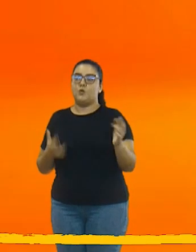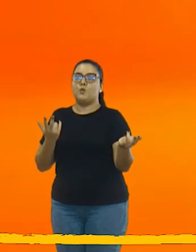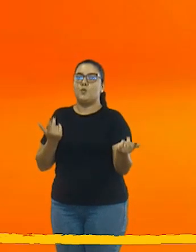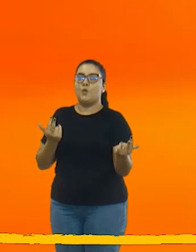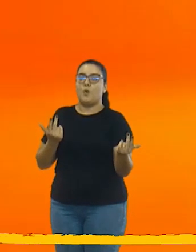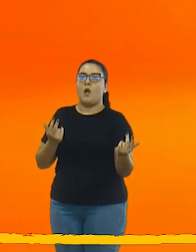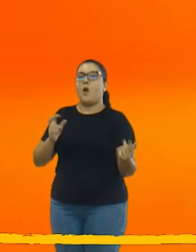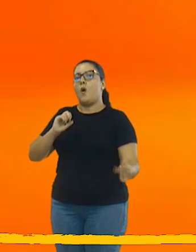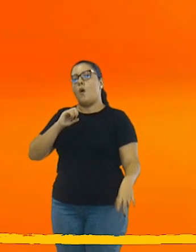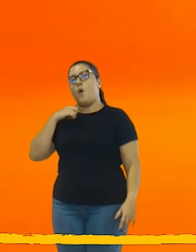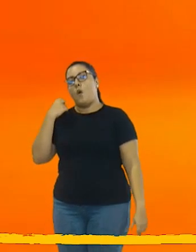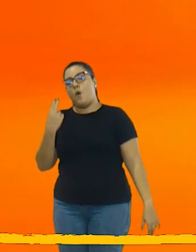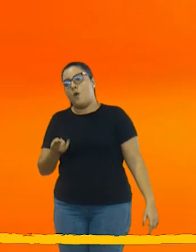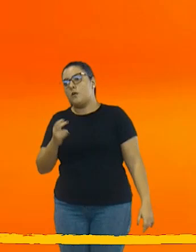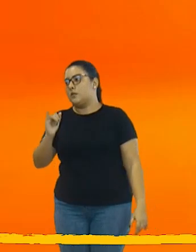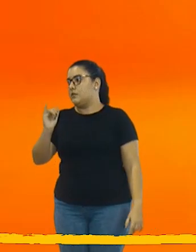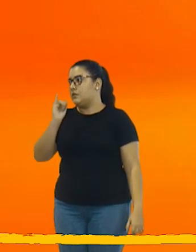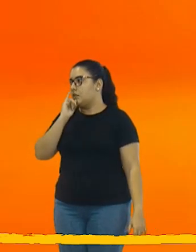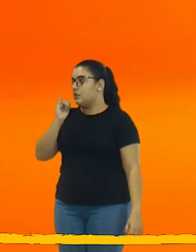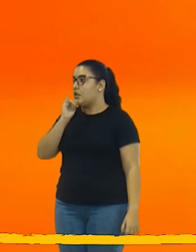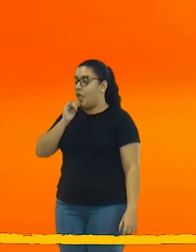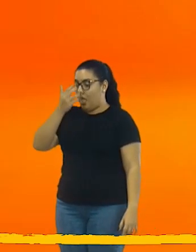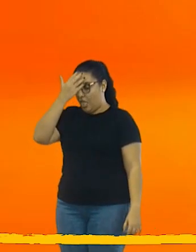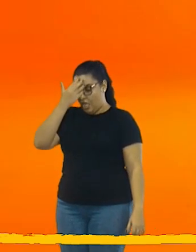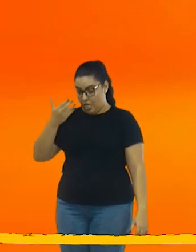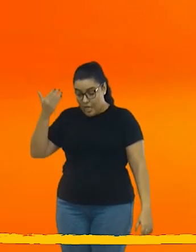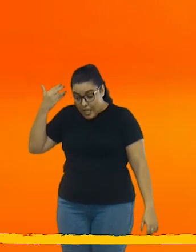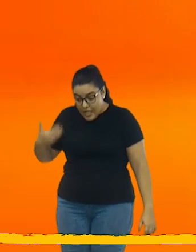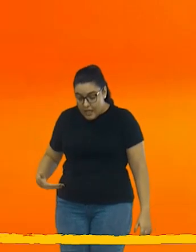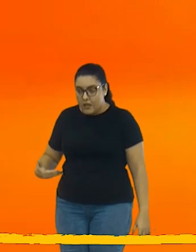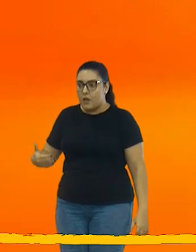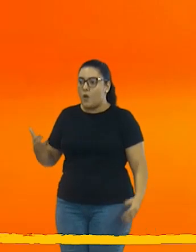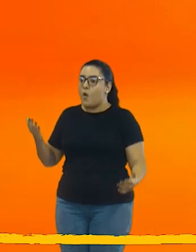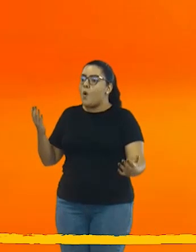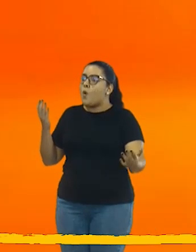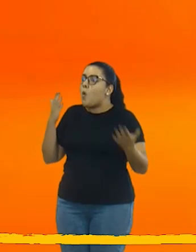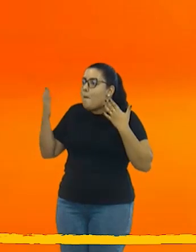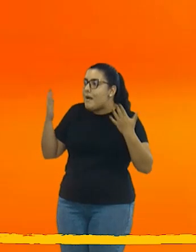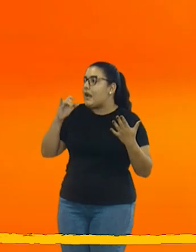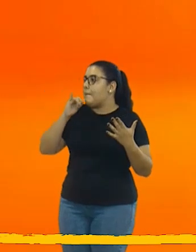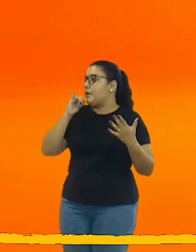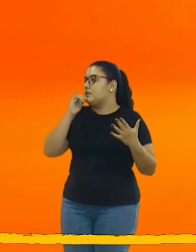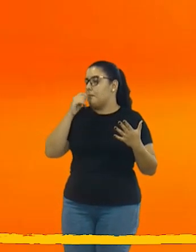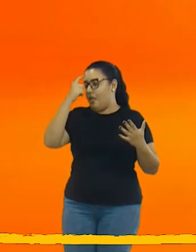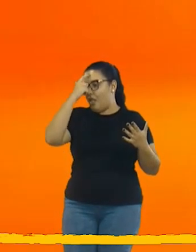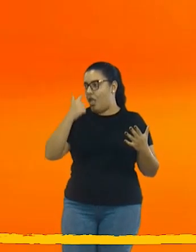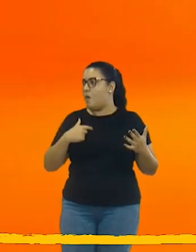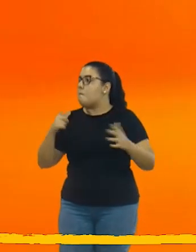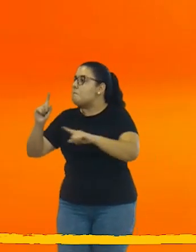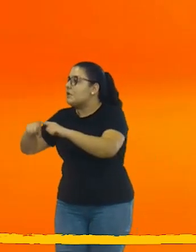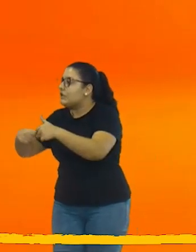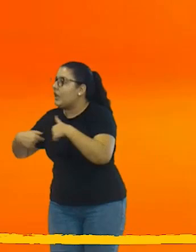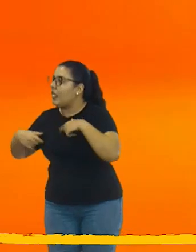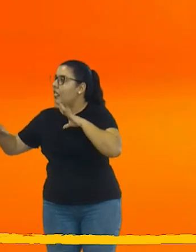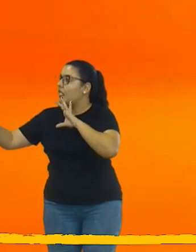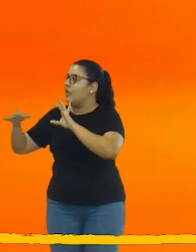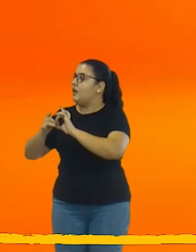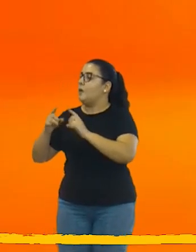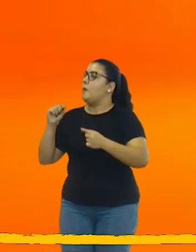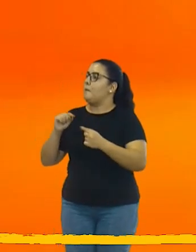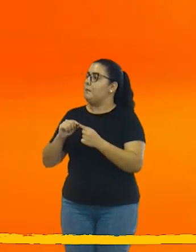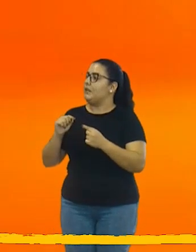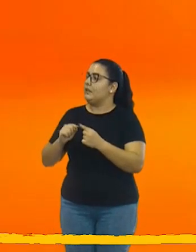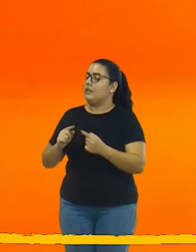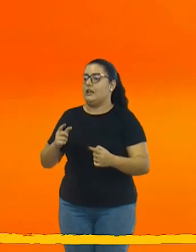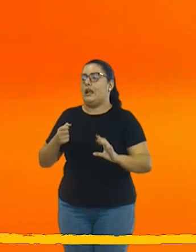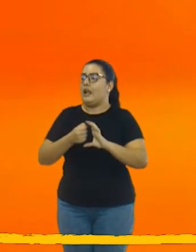ou coisificação, em que homens são comparados a coisas. Olha o segundo momento.